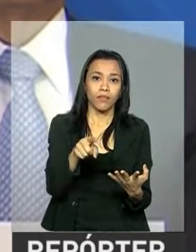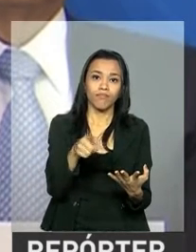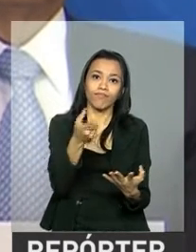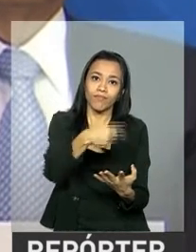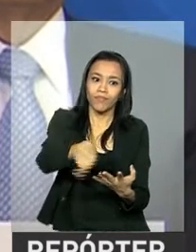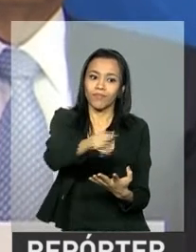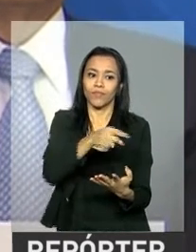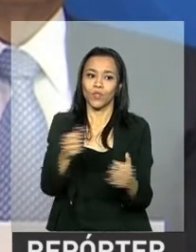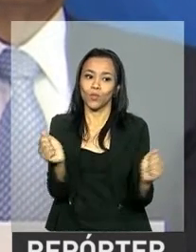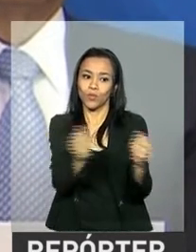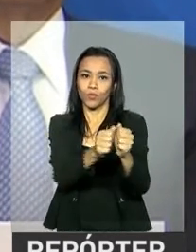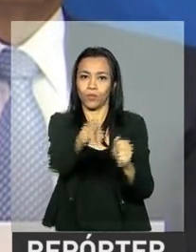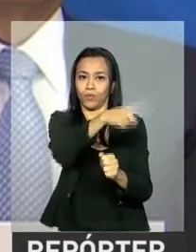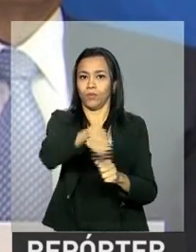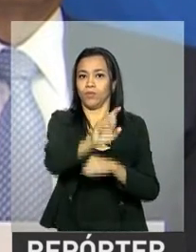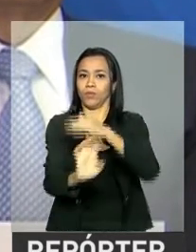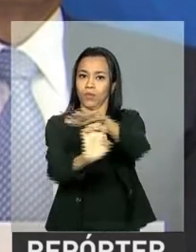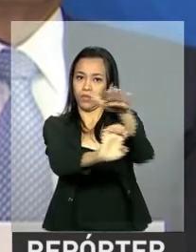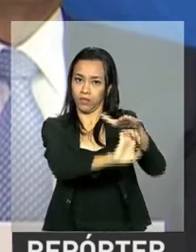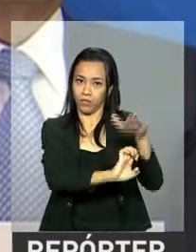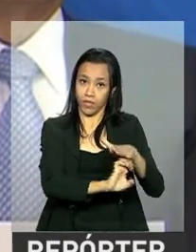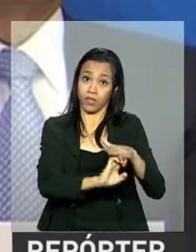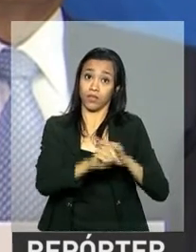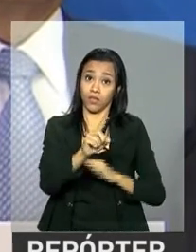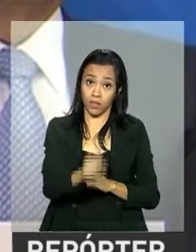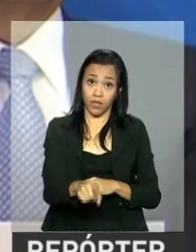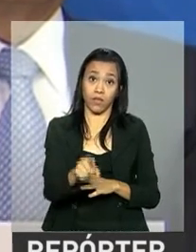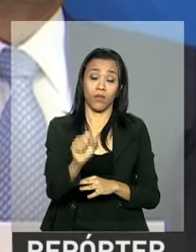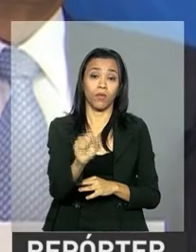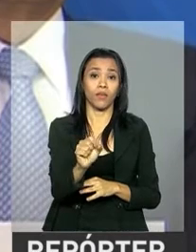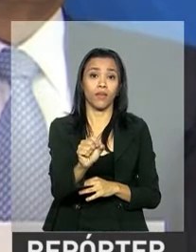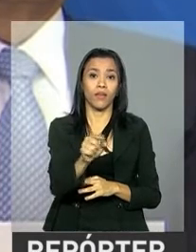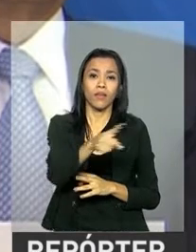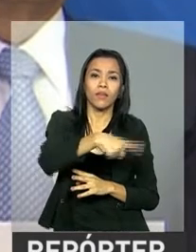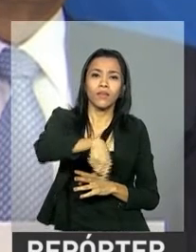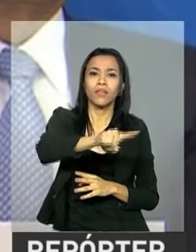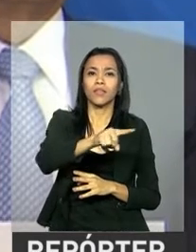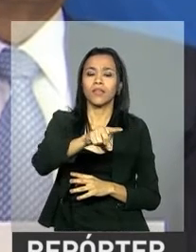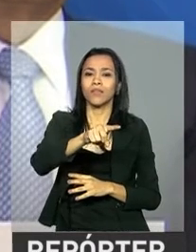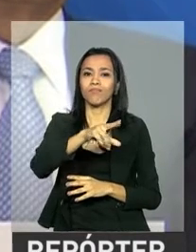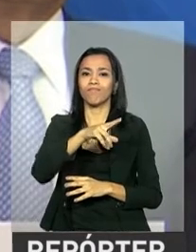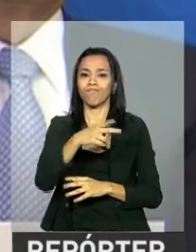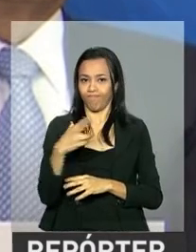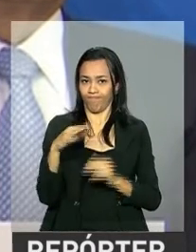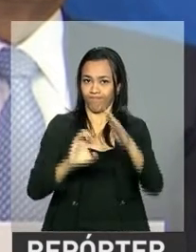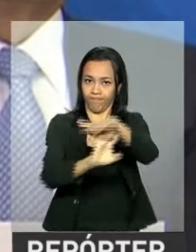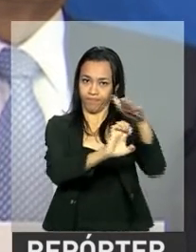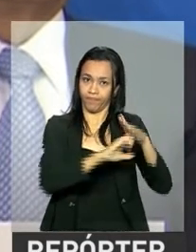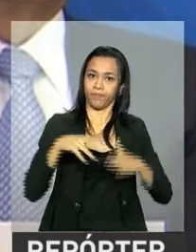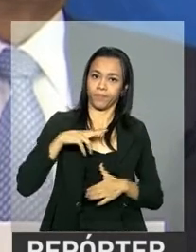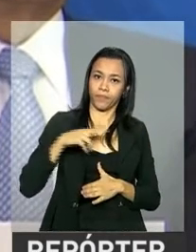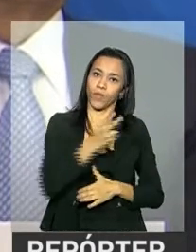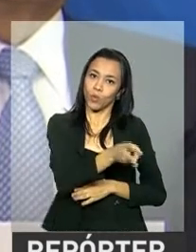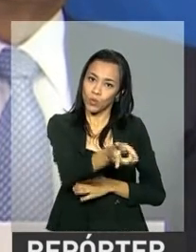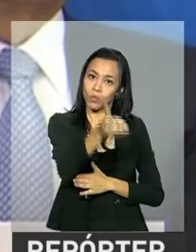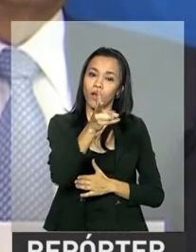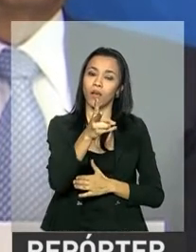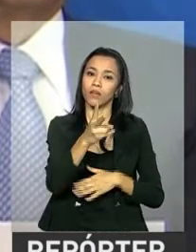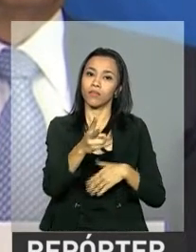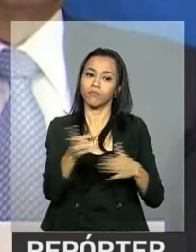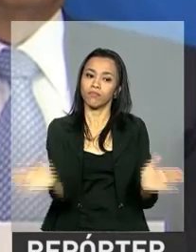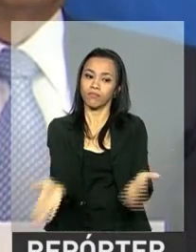junto com vocês eu diria até o capital público liderado pelo capital privado continuasse de investimentos na agricultura